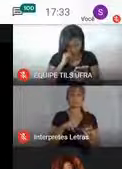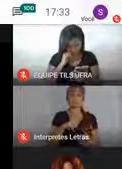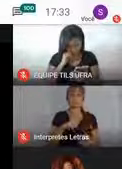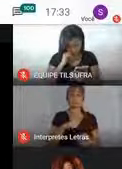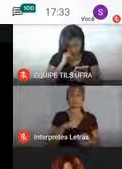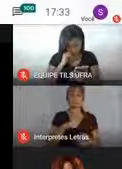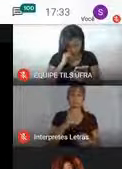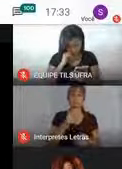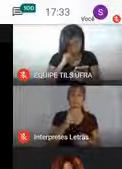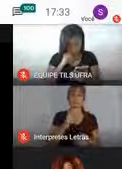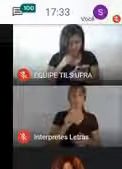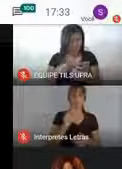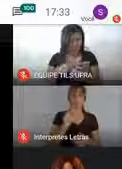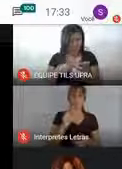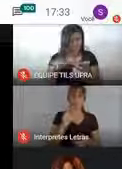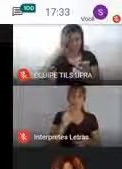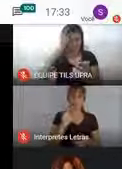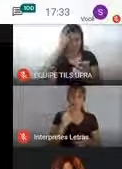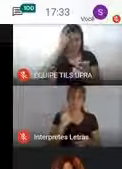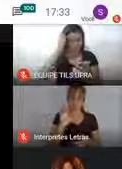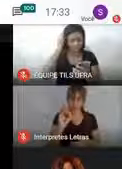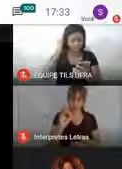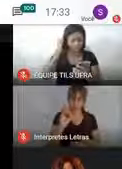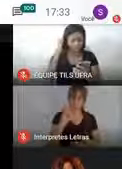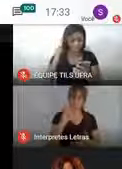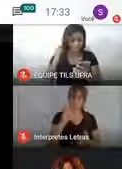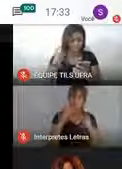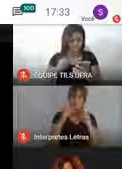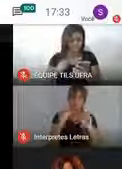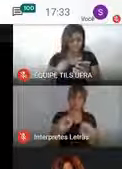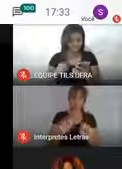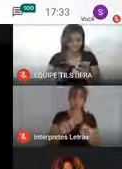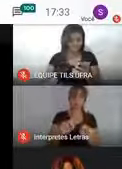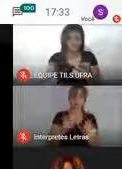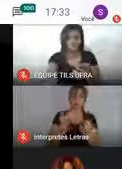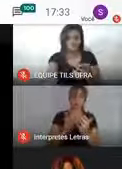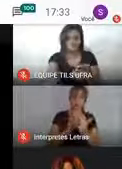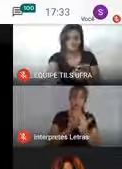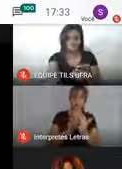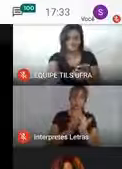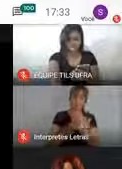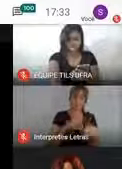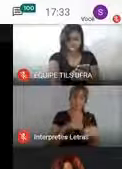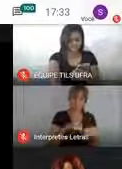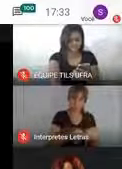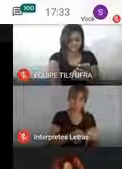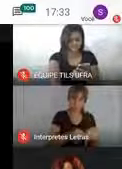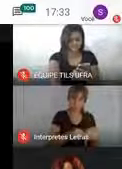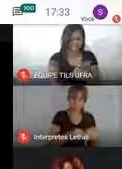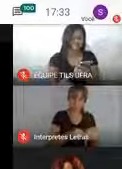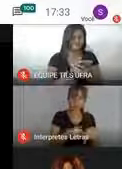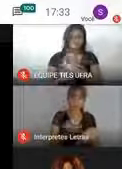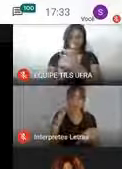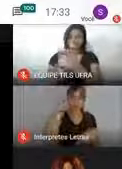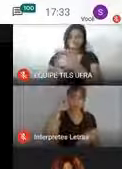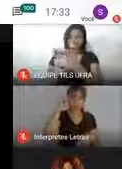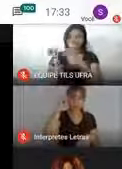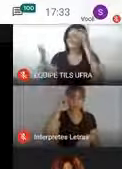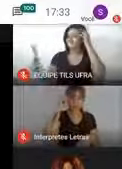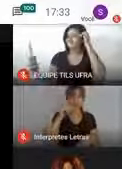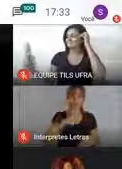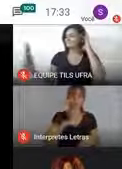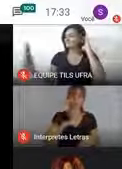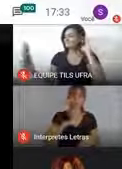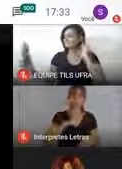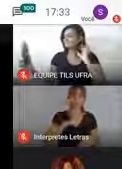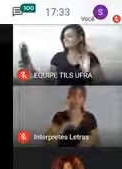quilombolas, nós podemos dizer que o campo de estudos geolinguísticos em comunidades quilombolas na Amazônia está